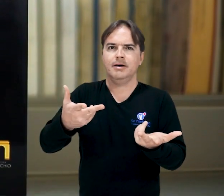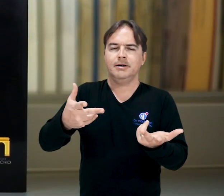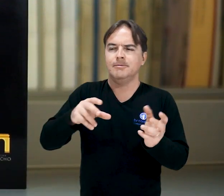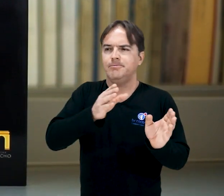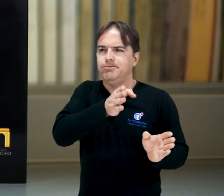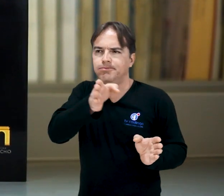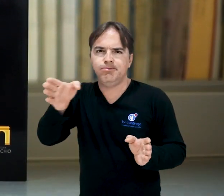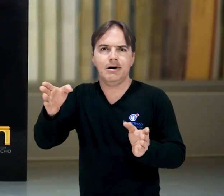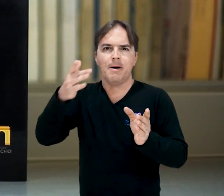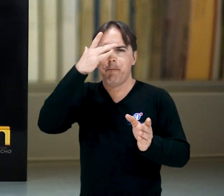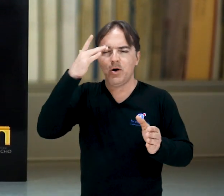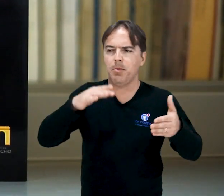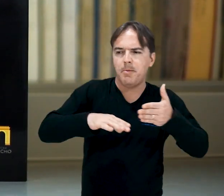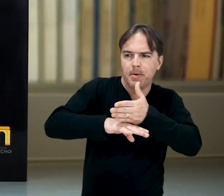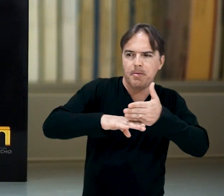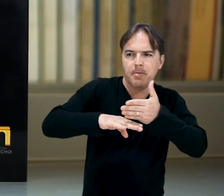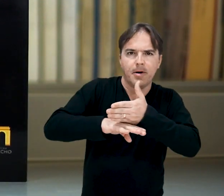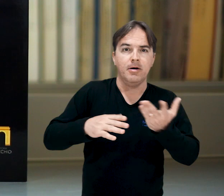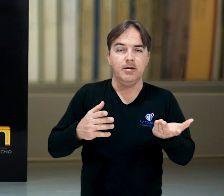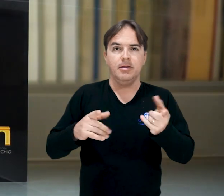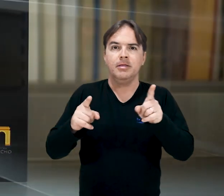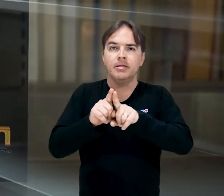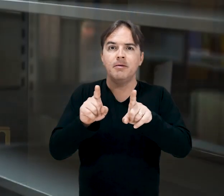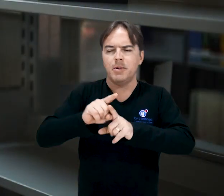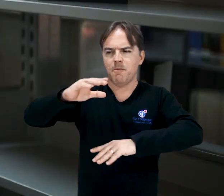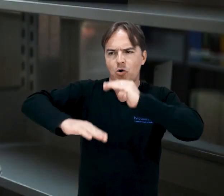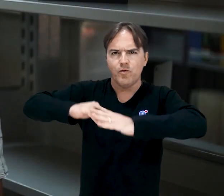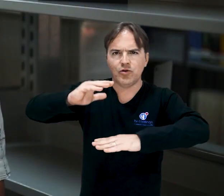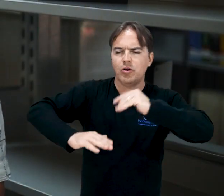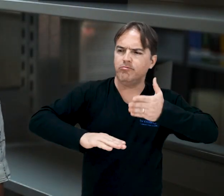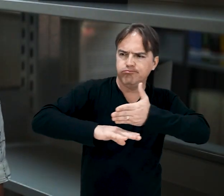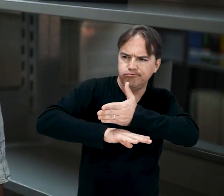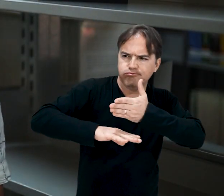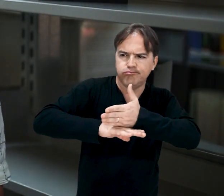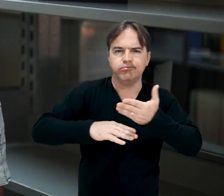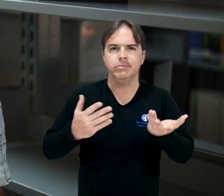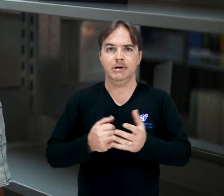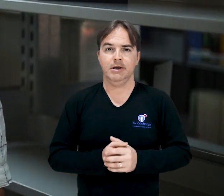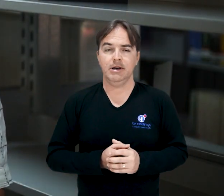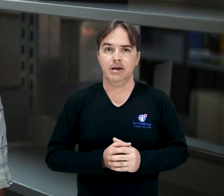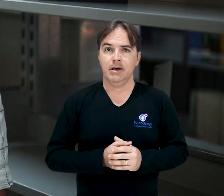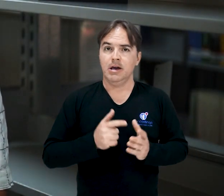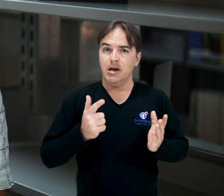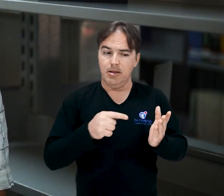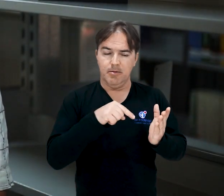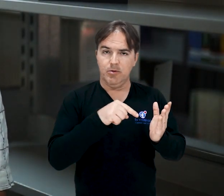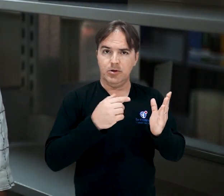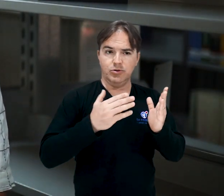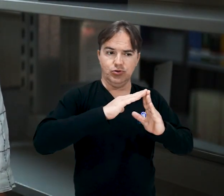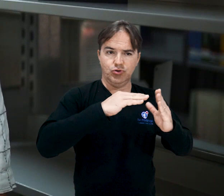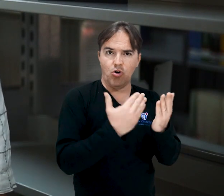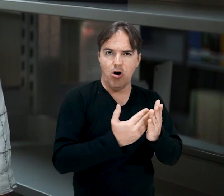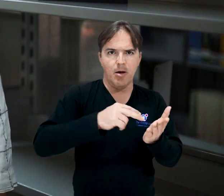profissionais, estudantes de dança. E a escola teve, assim, um papel muito importante na quebra